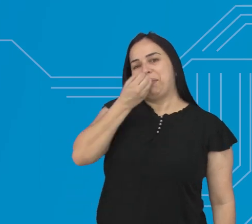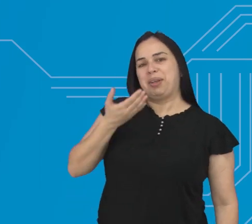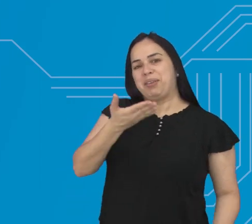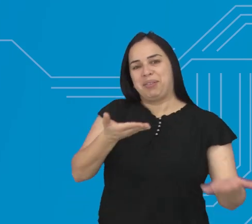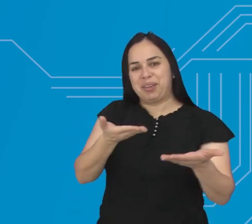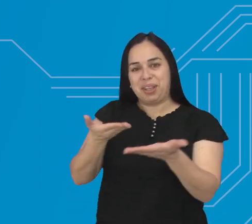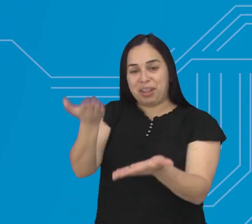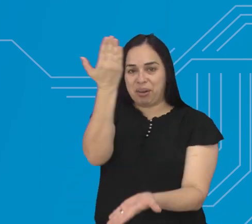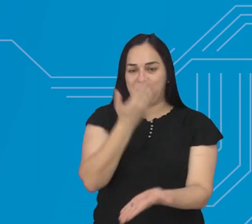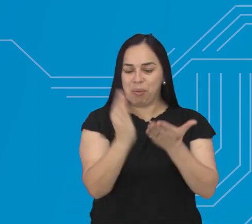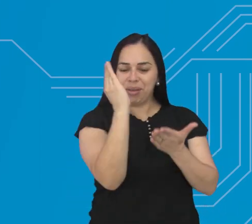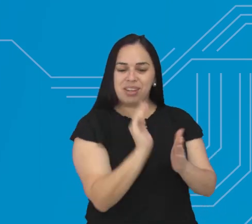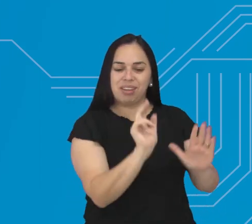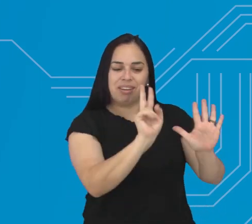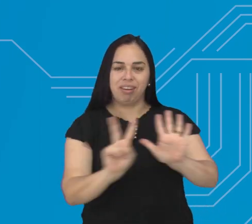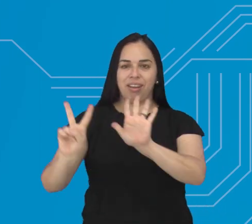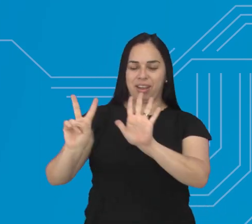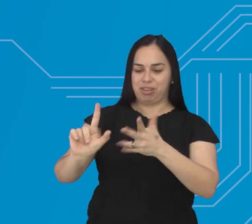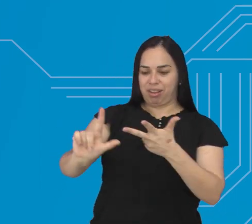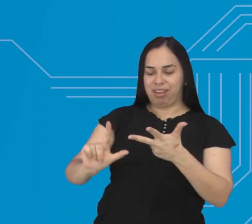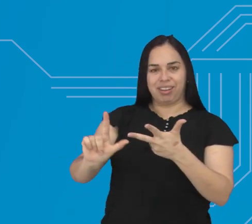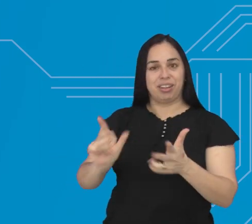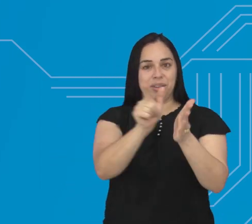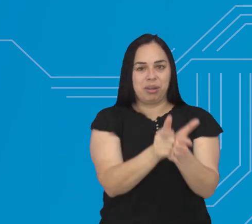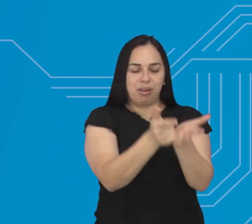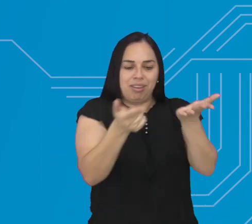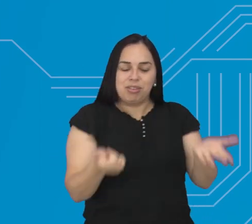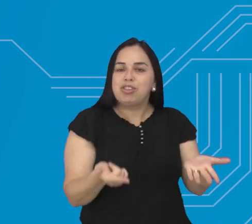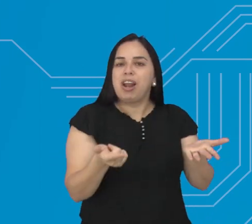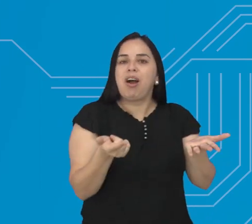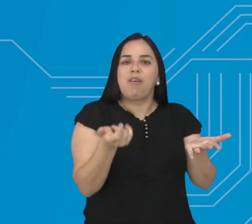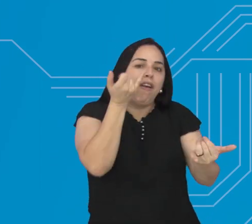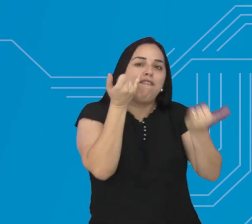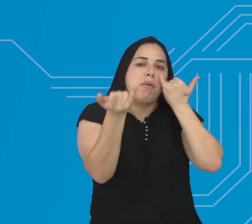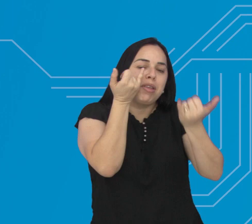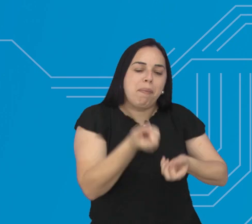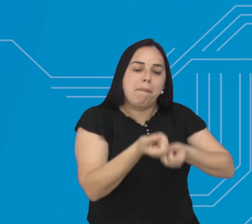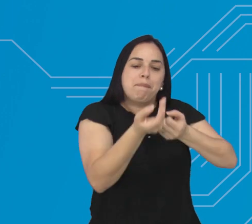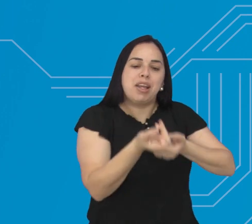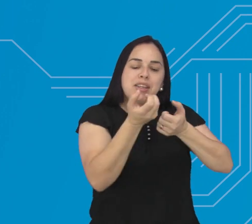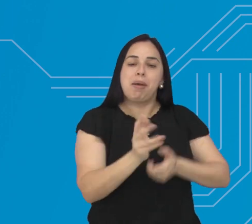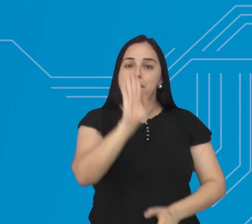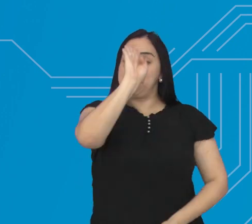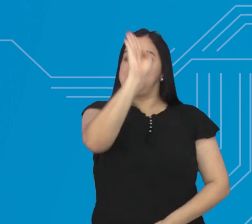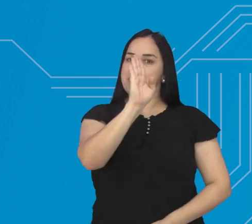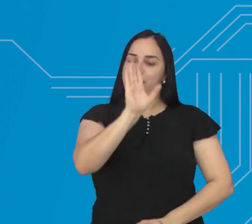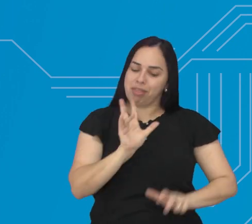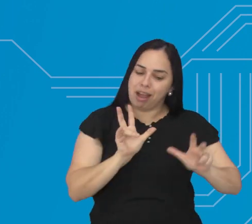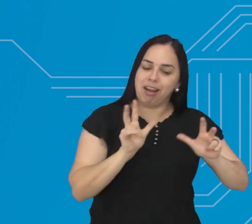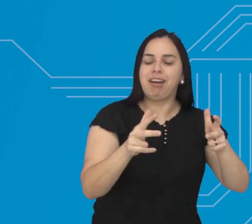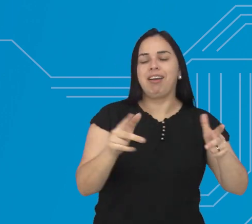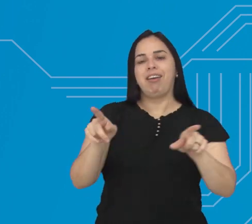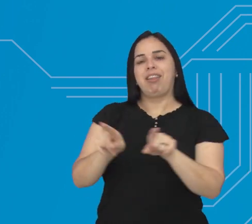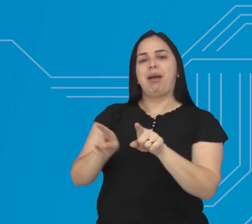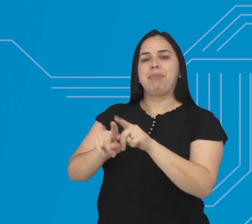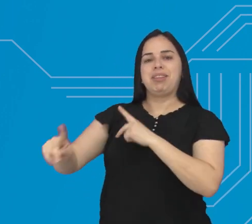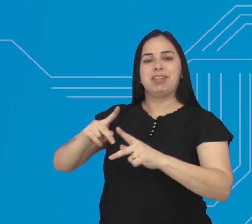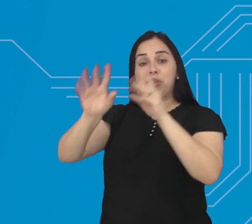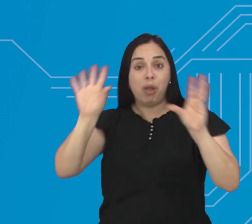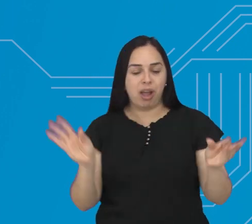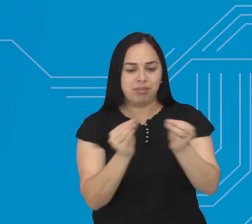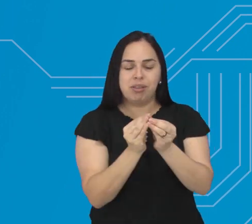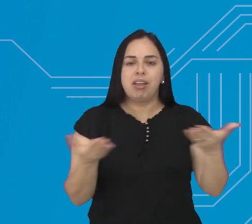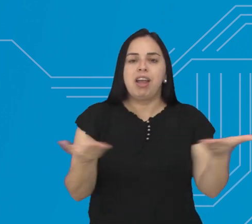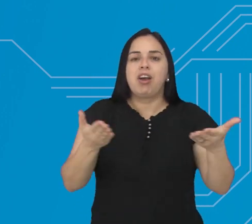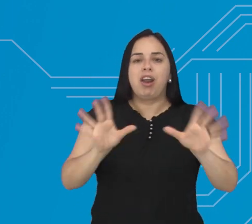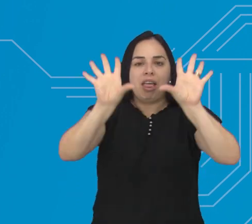Olá, seja muito bem-vindo. Está no ar o Semana Legislativa, nosso resumo das principais notícias que marcaram a semana aqui na Câmara e